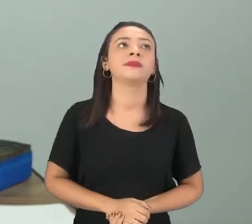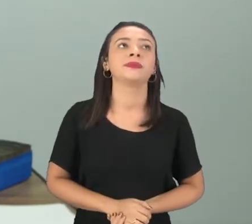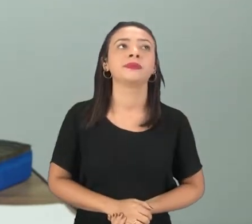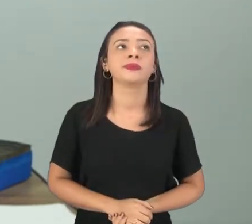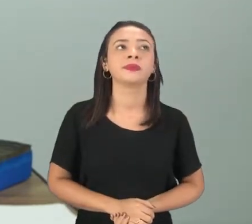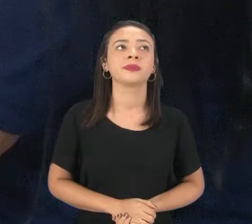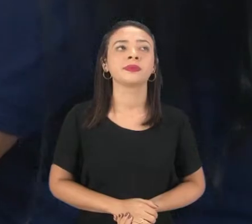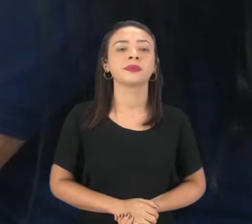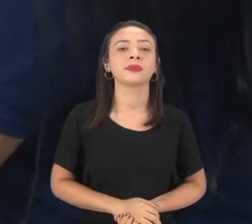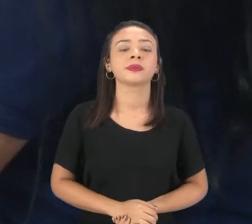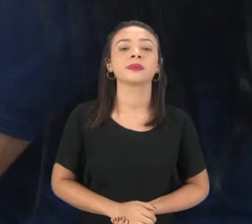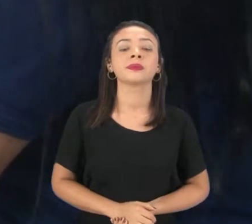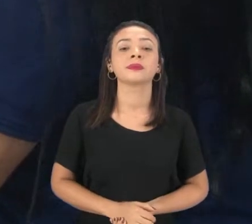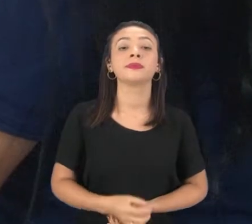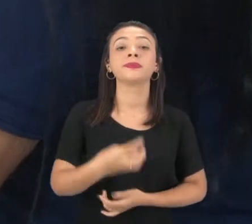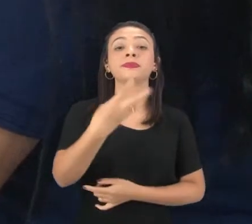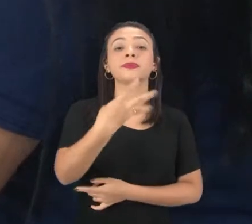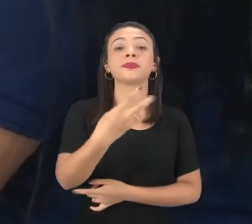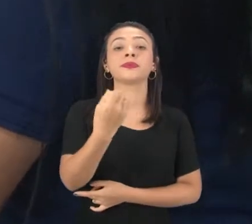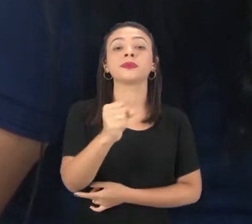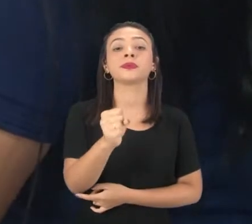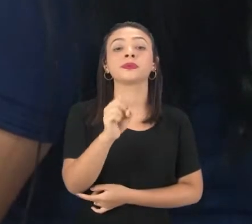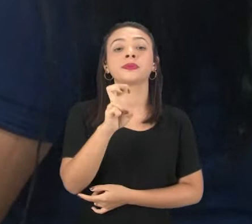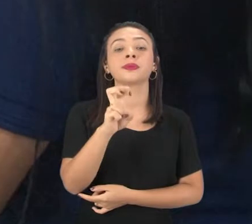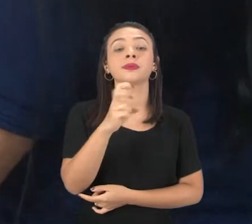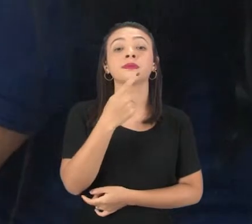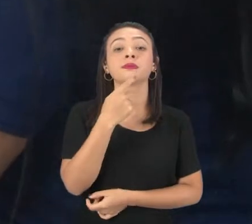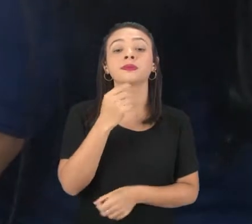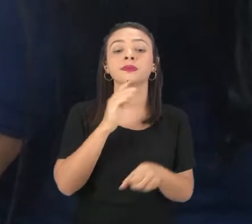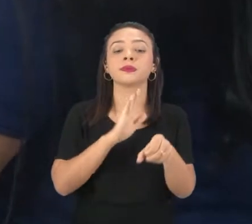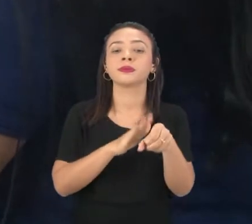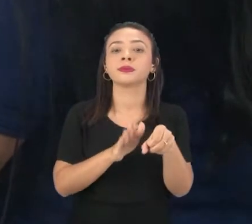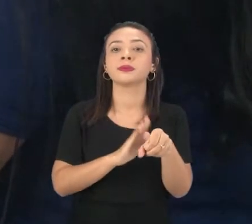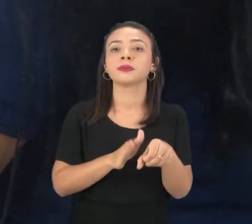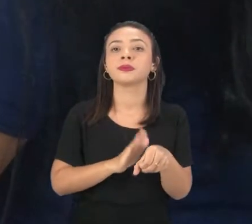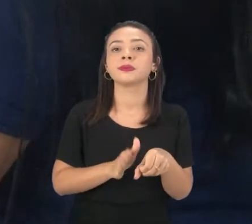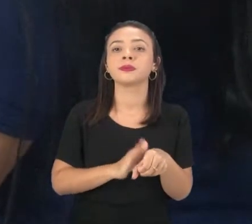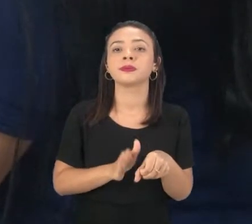vamos lá eu pego 385 tomates